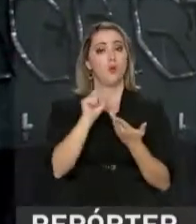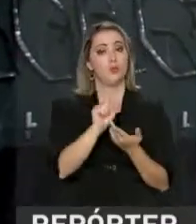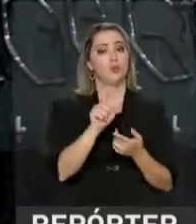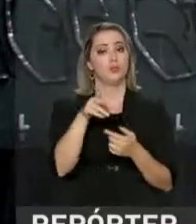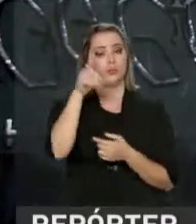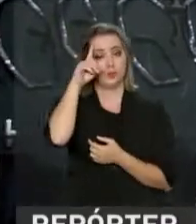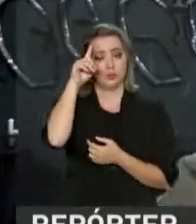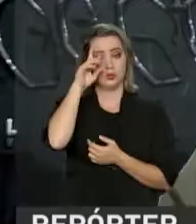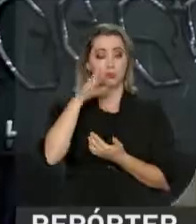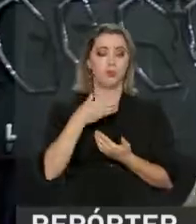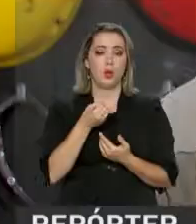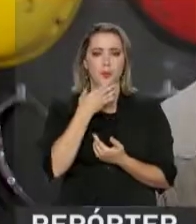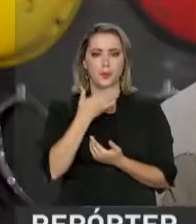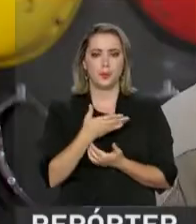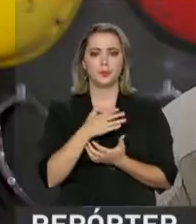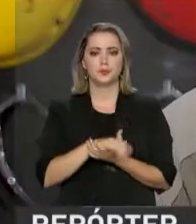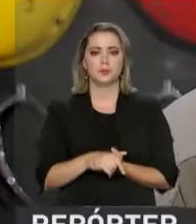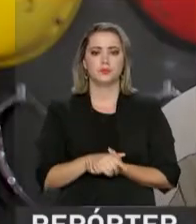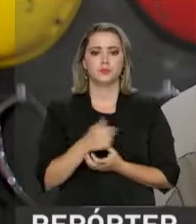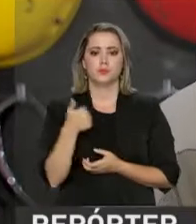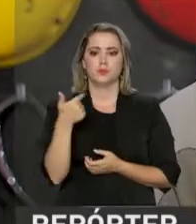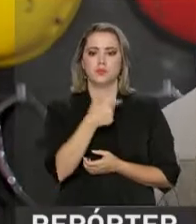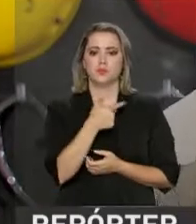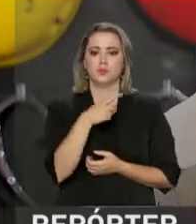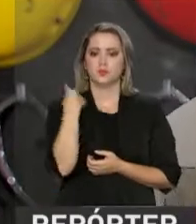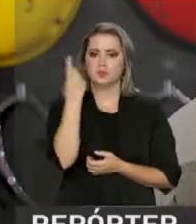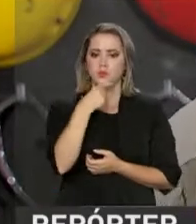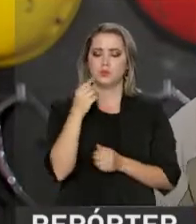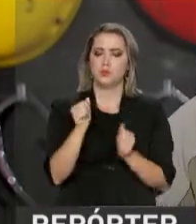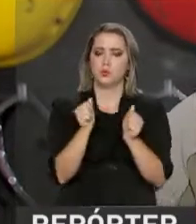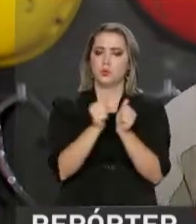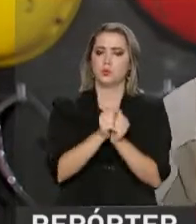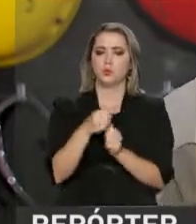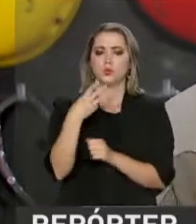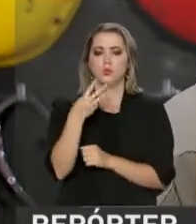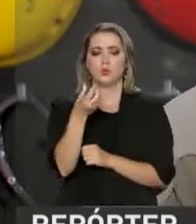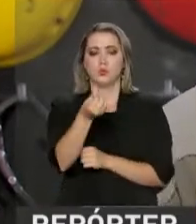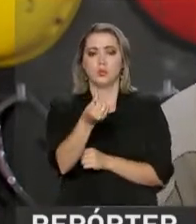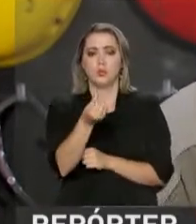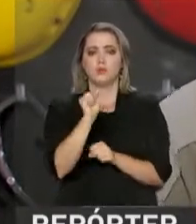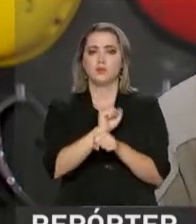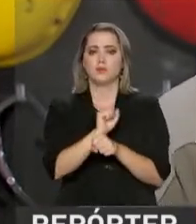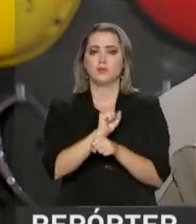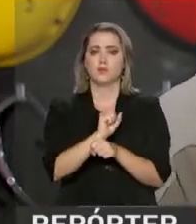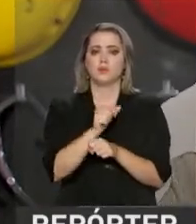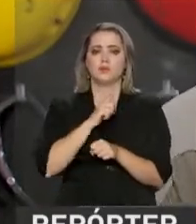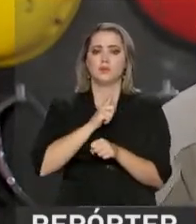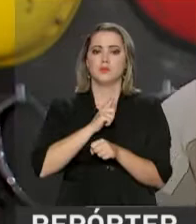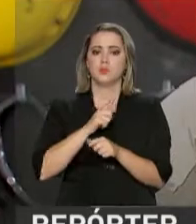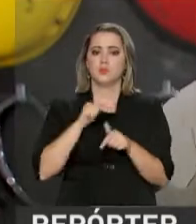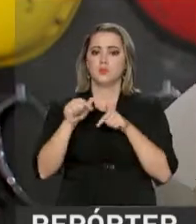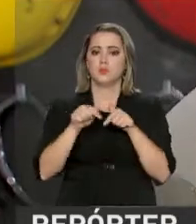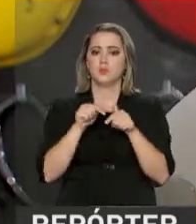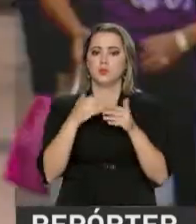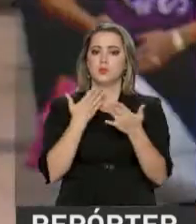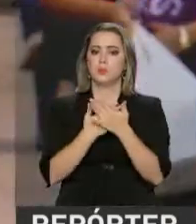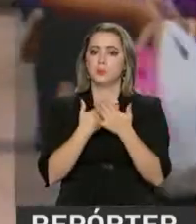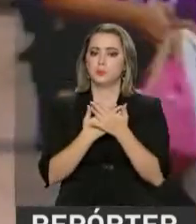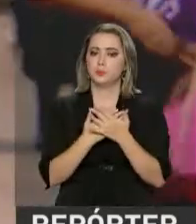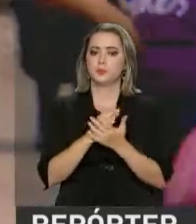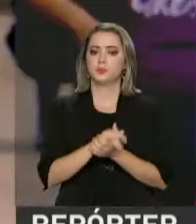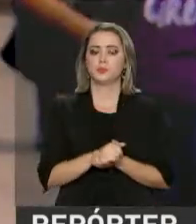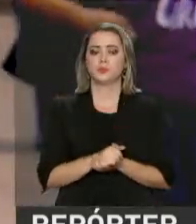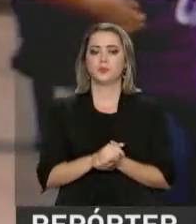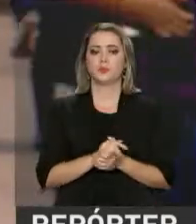traz vantagens essas 12 horas com a 36 no intervalo quem como você trabalhar e estudar